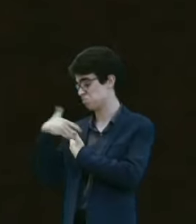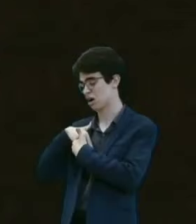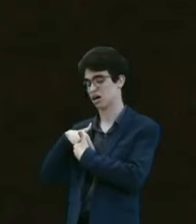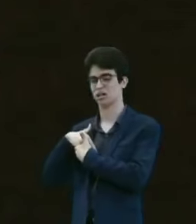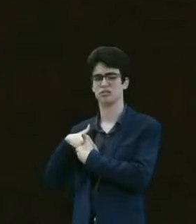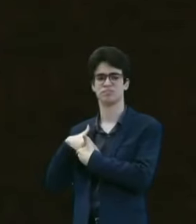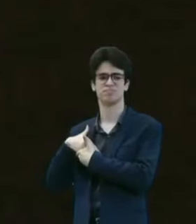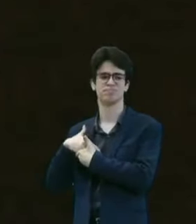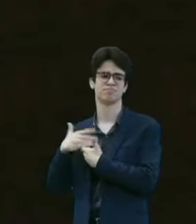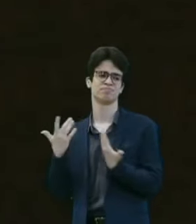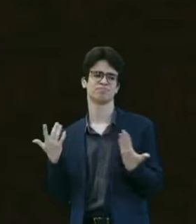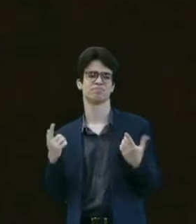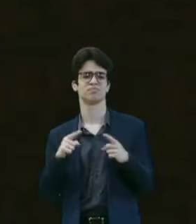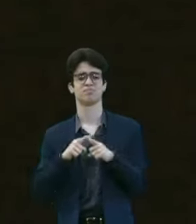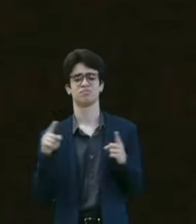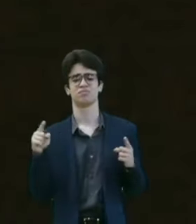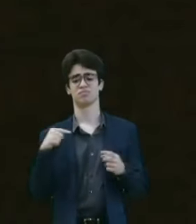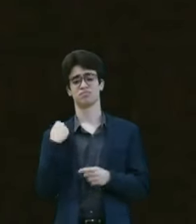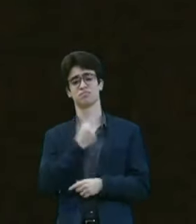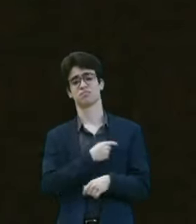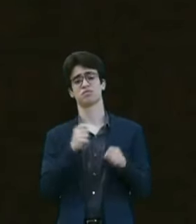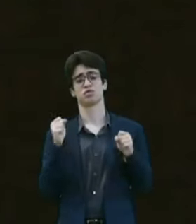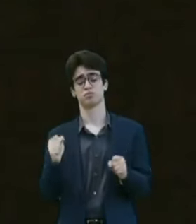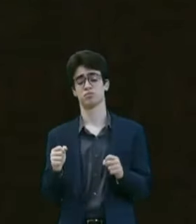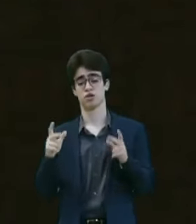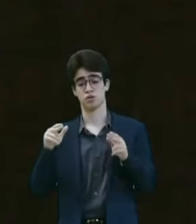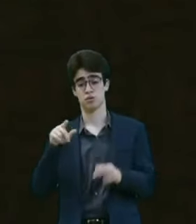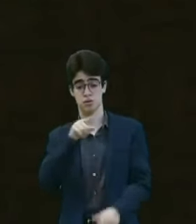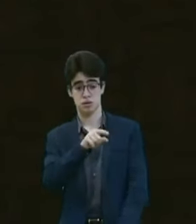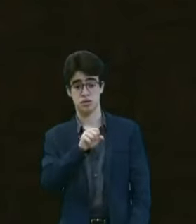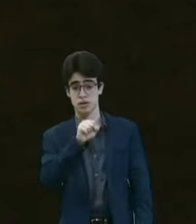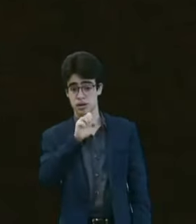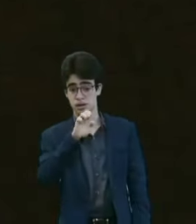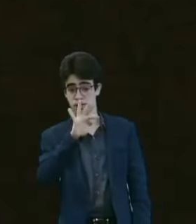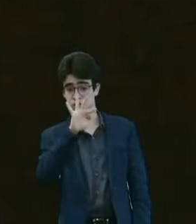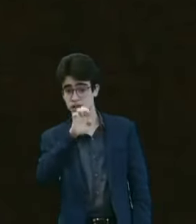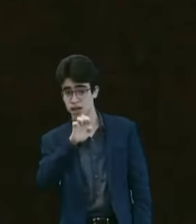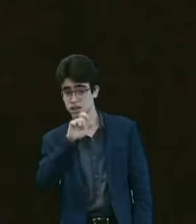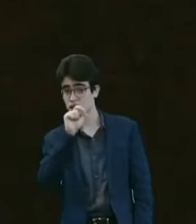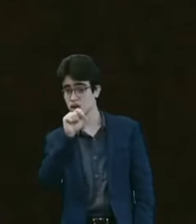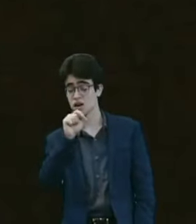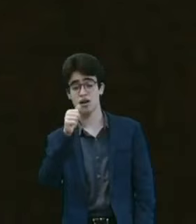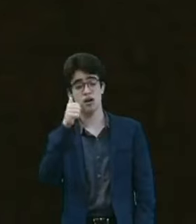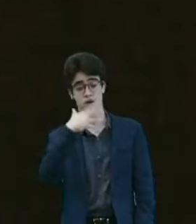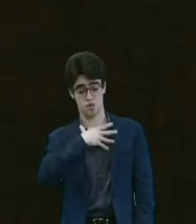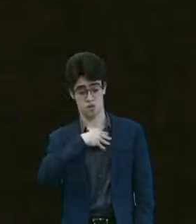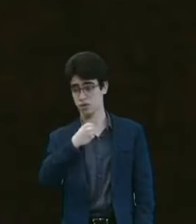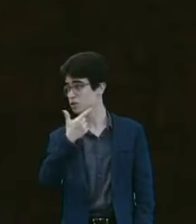Ou nós podemos ser como uma descendência de Sete,